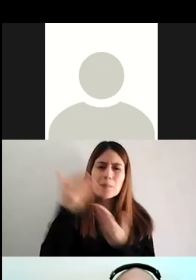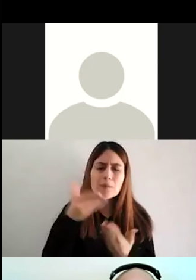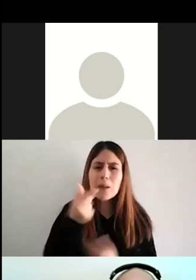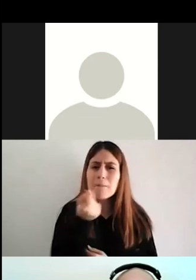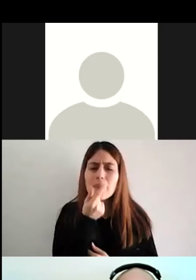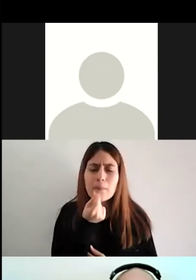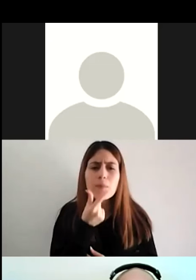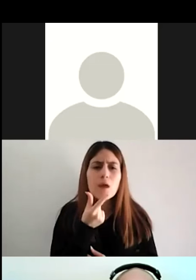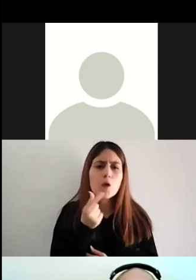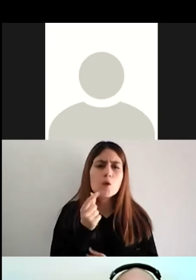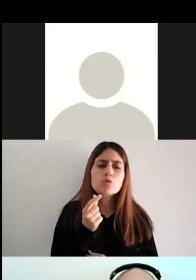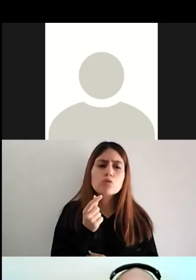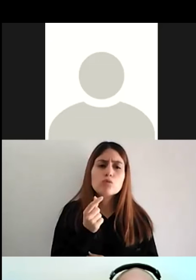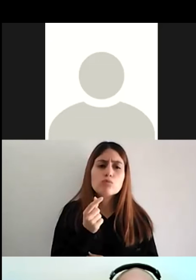medicamentos